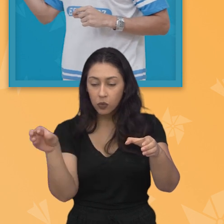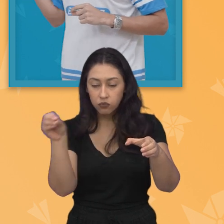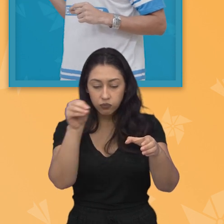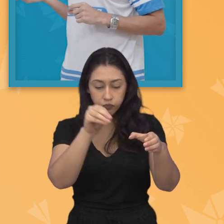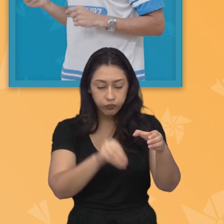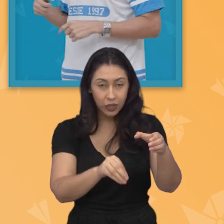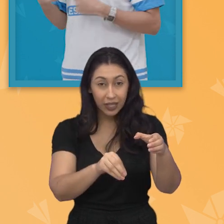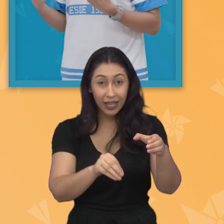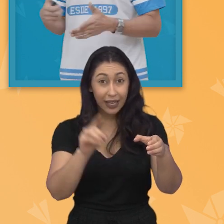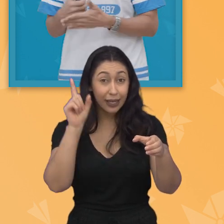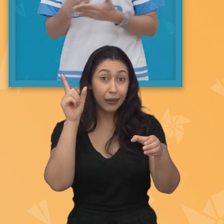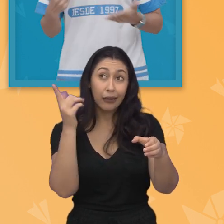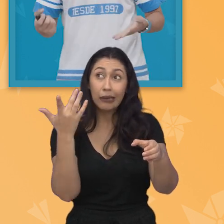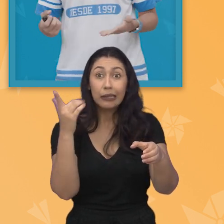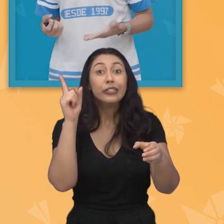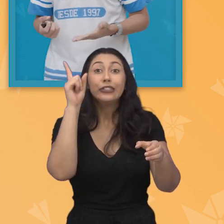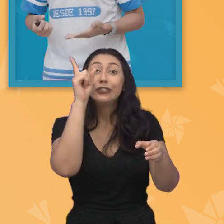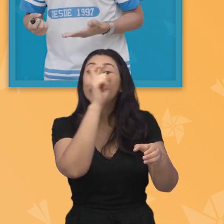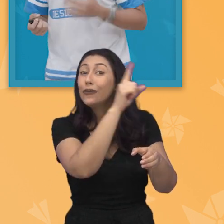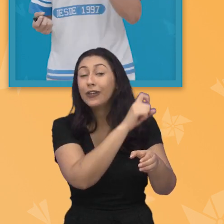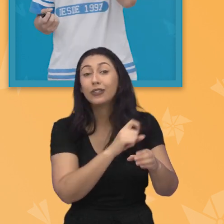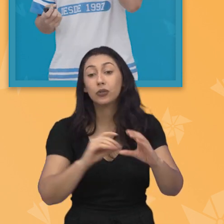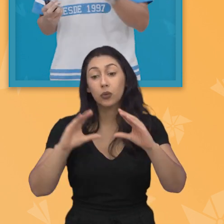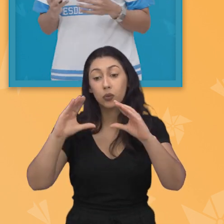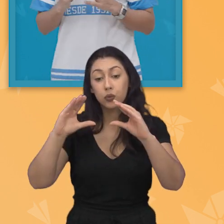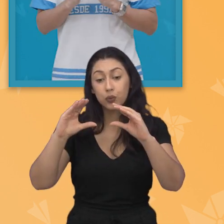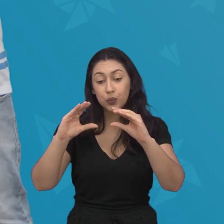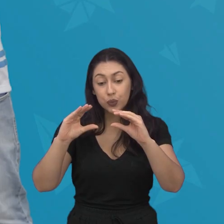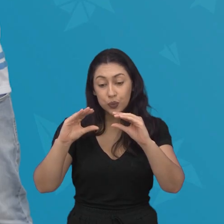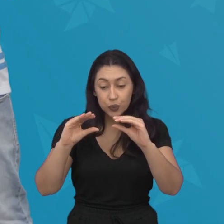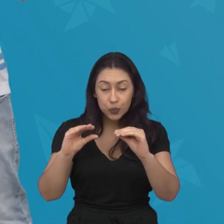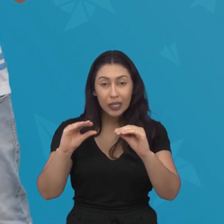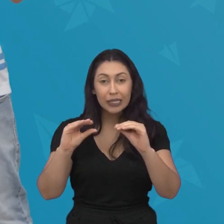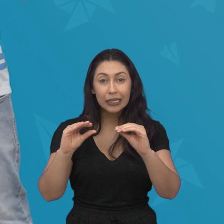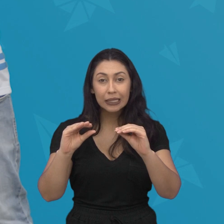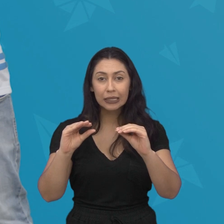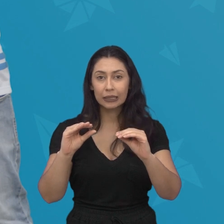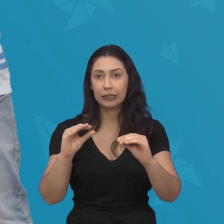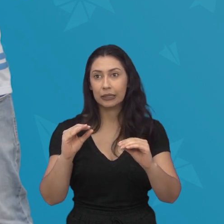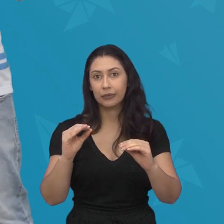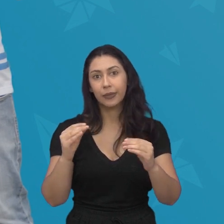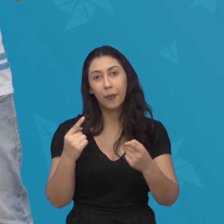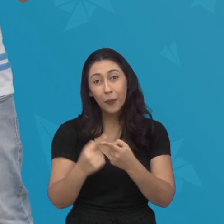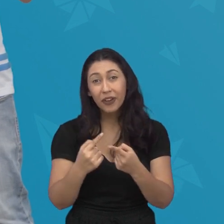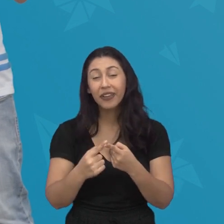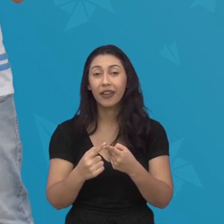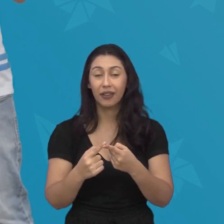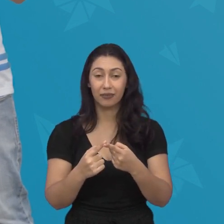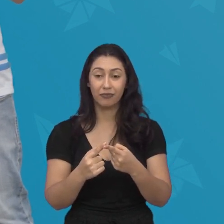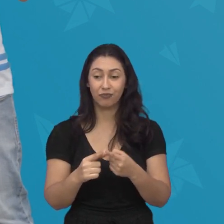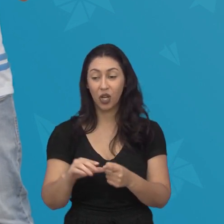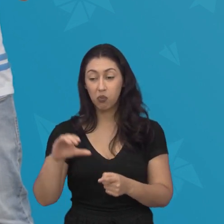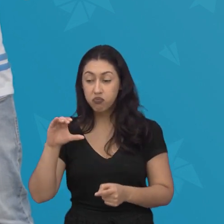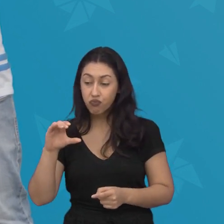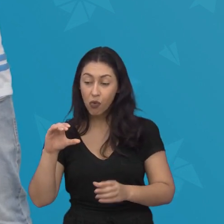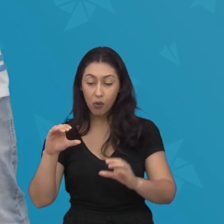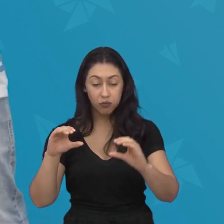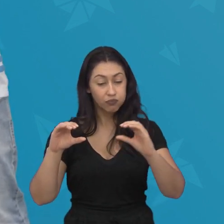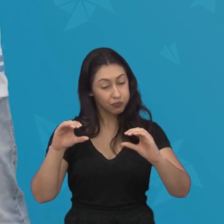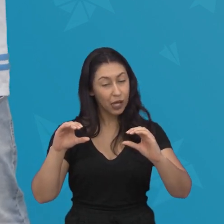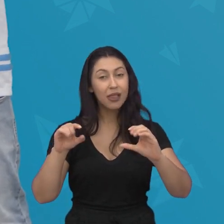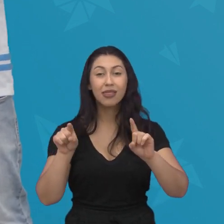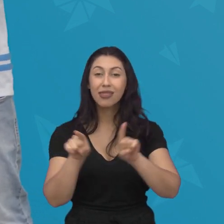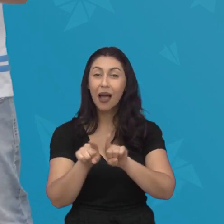seja totalmente consumido, ou seja, 100% de rendimento. Como eu falei, sempre vai ter tanto a impureza em si quanto o produto em si também, muitas